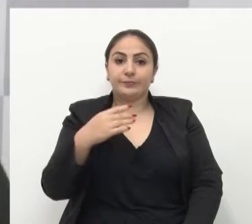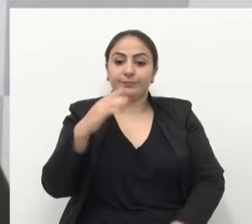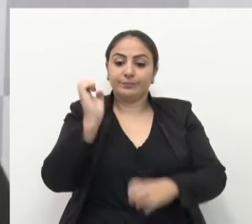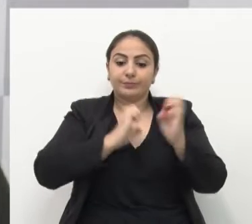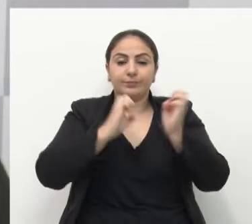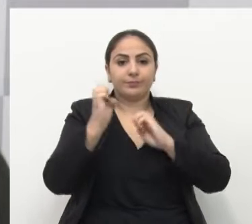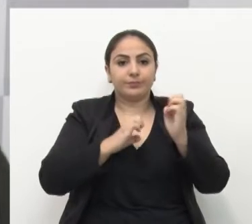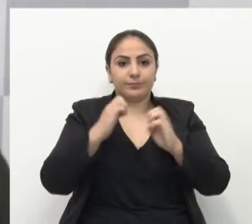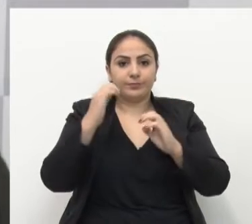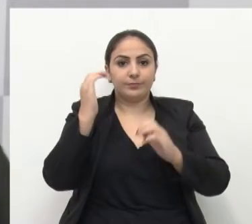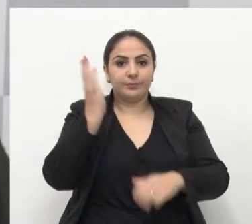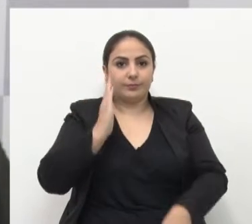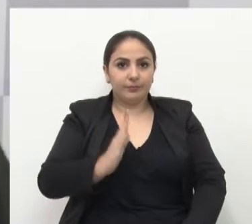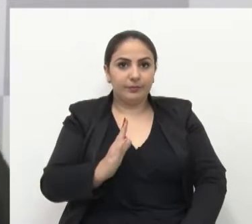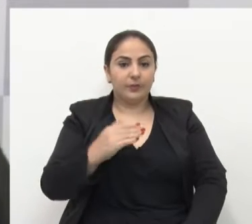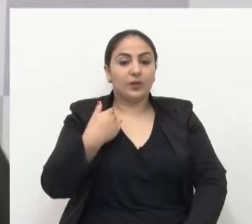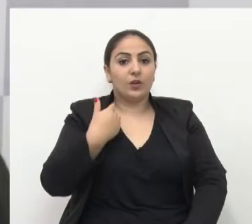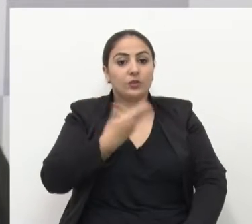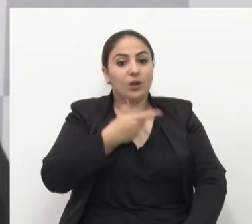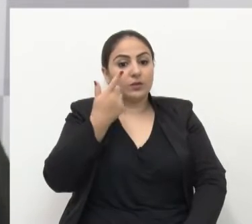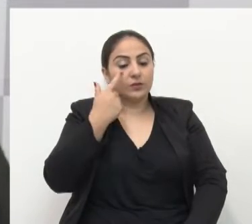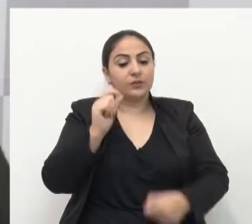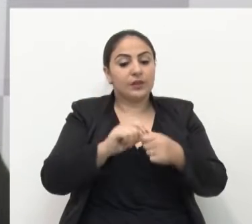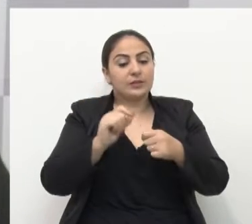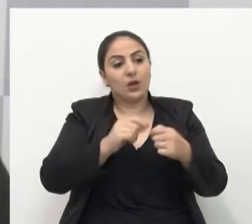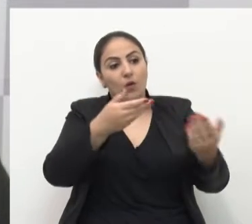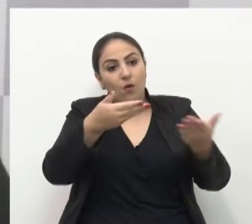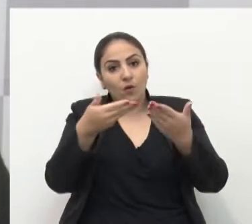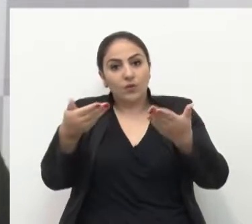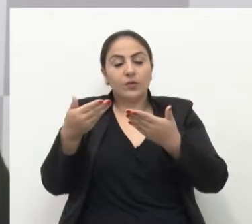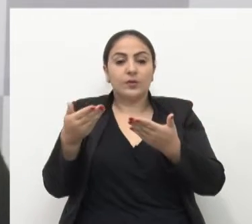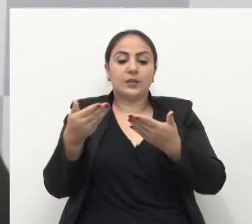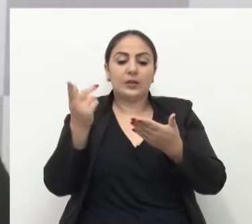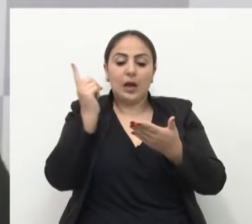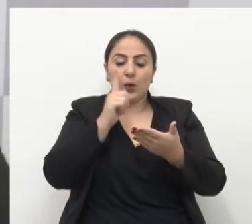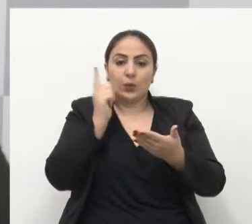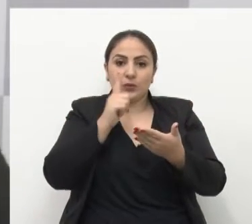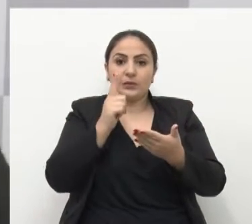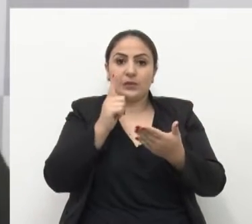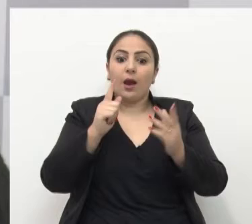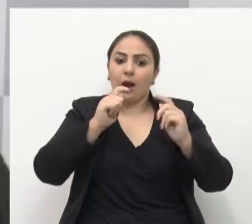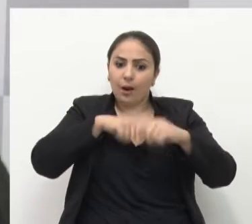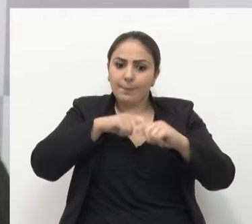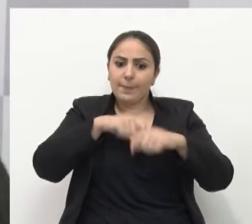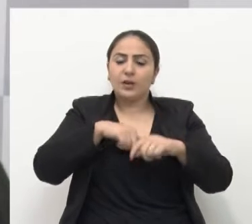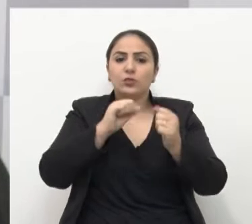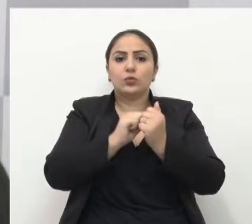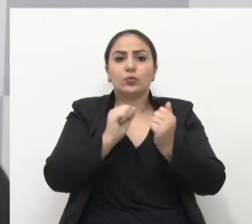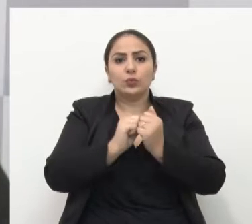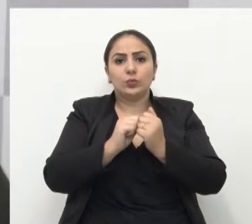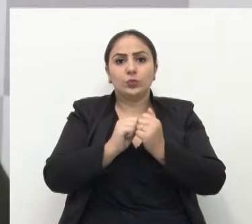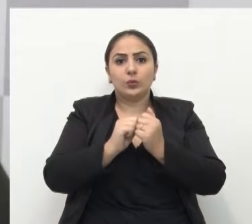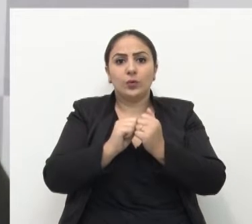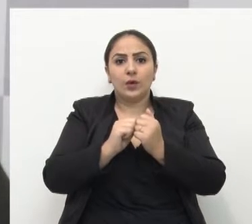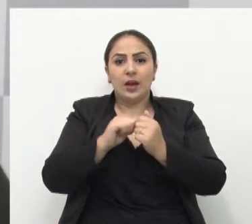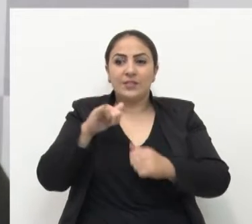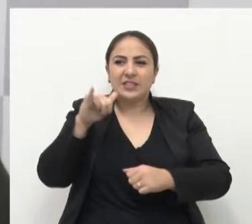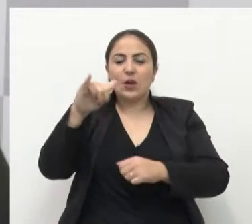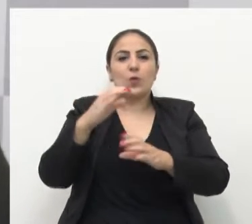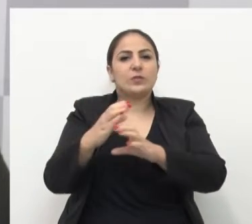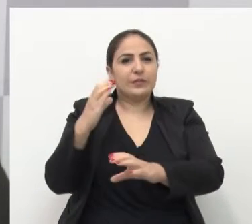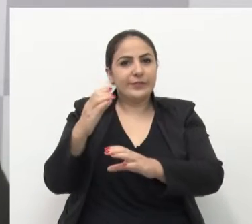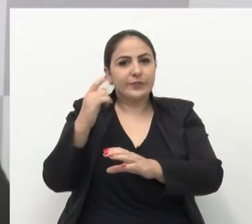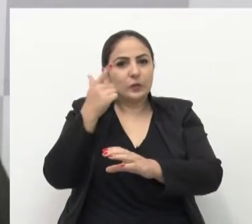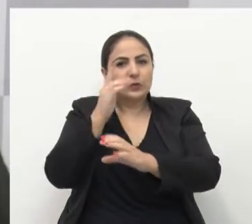no brasil né que nós sempre estamos fazendo um convite para que venham se habilitem junto à aviação civil